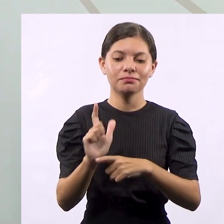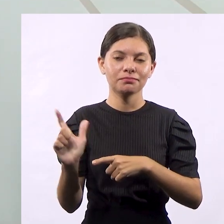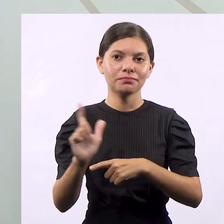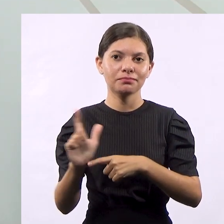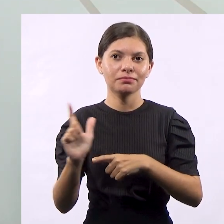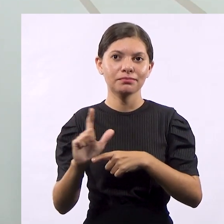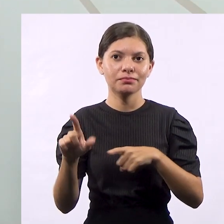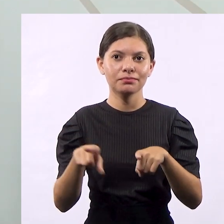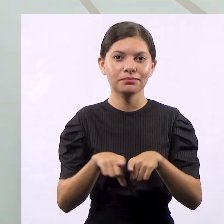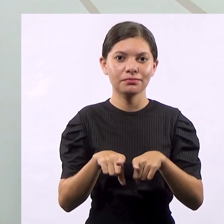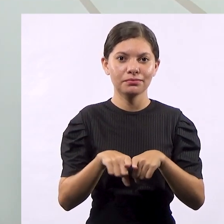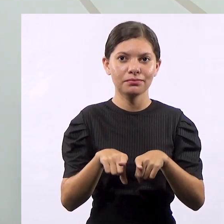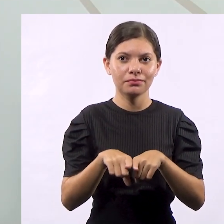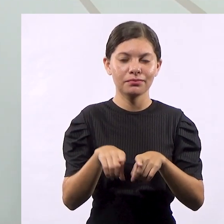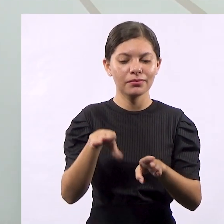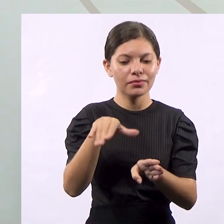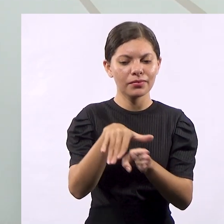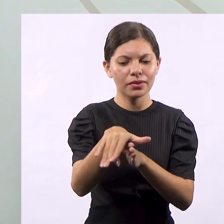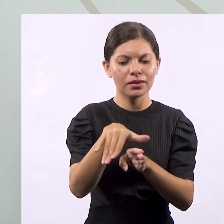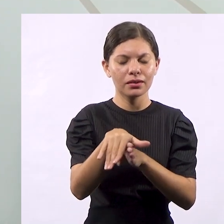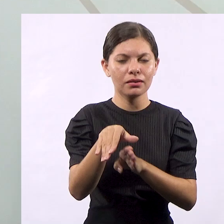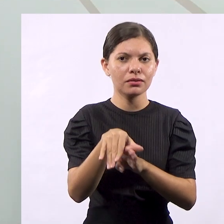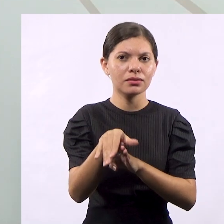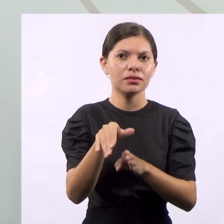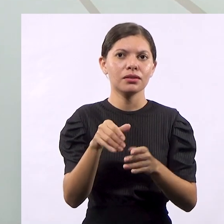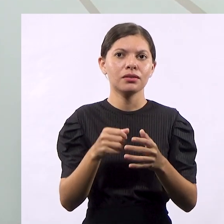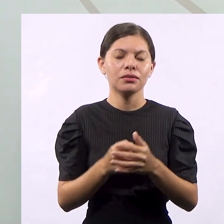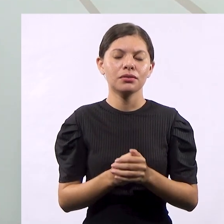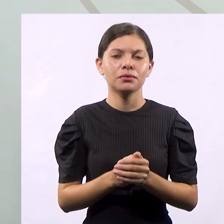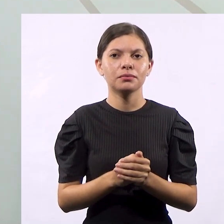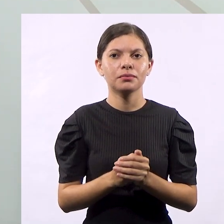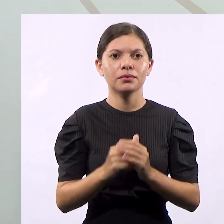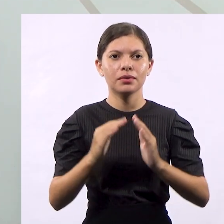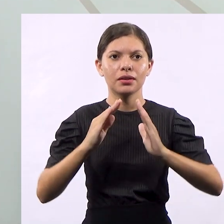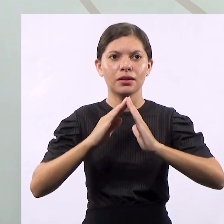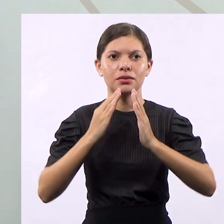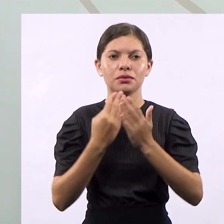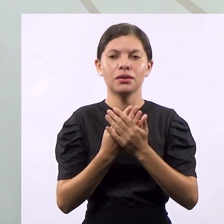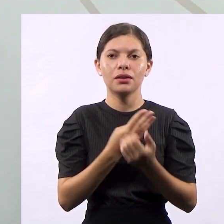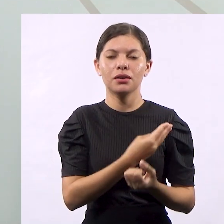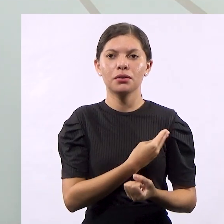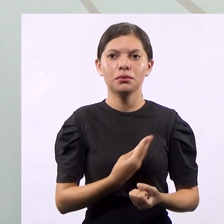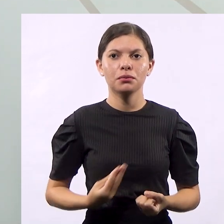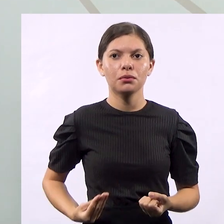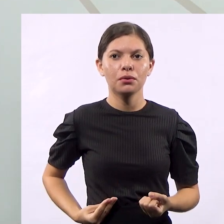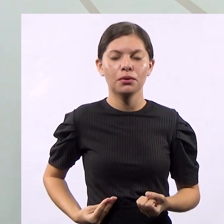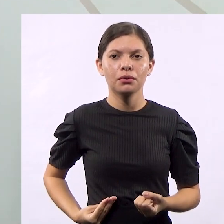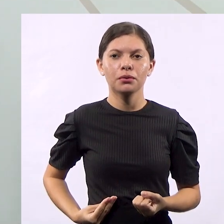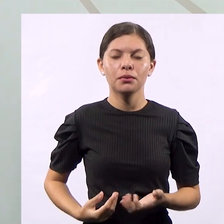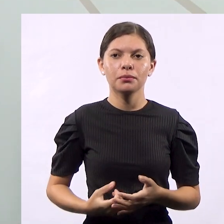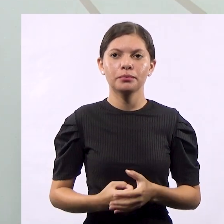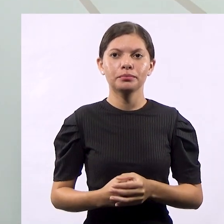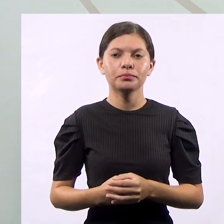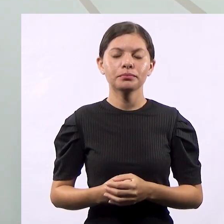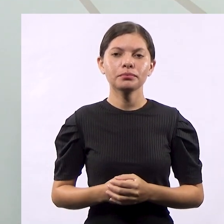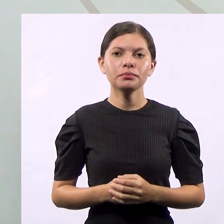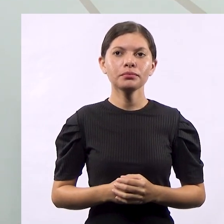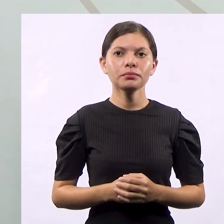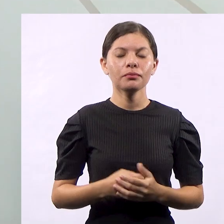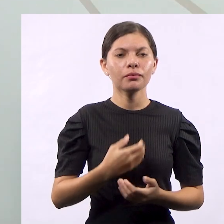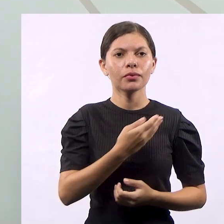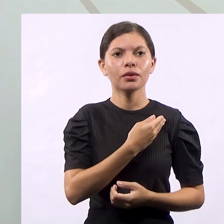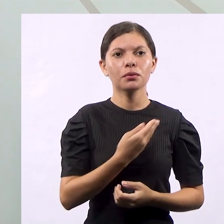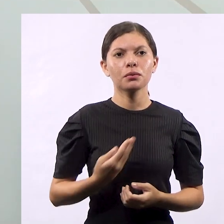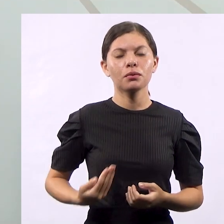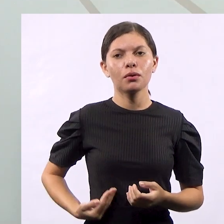gestão escolar é o próprio conselho escolar, né, que é o órgão tanto consultivo quanto deliberativo. E aí